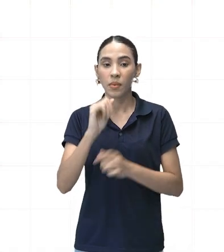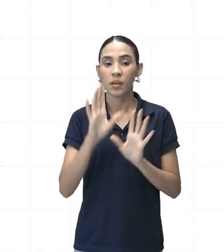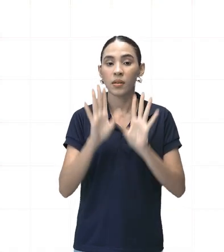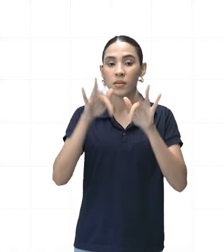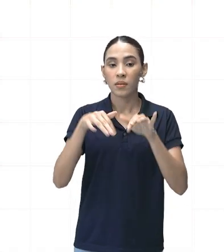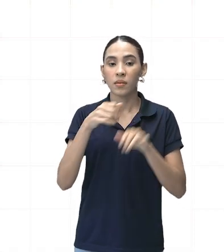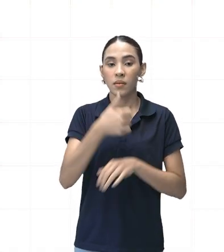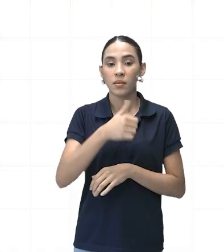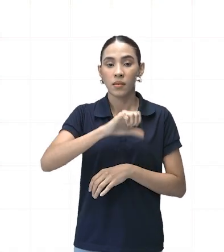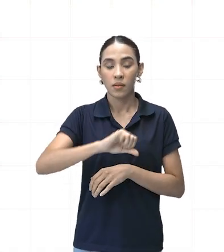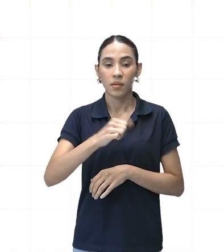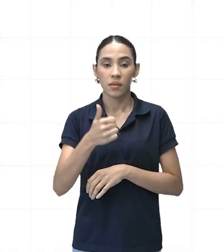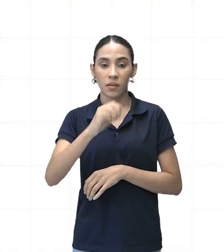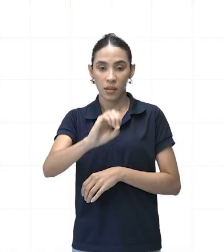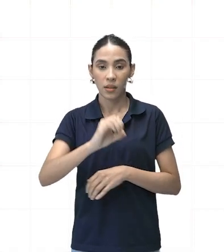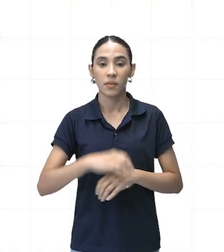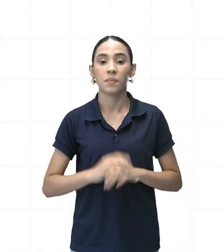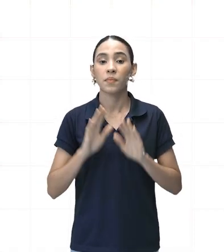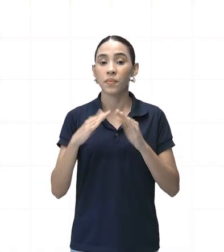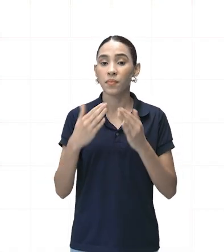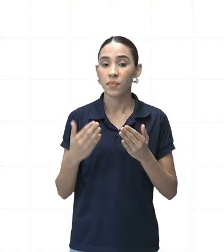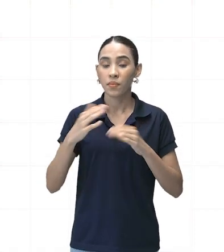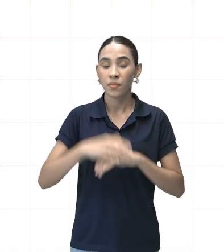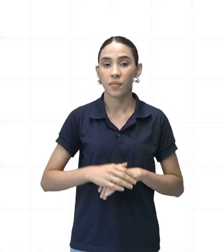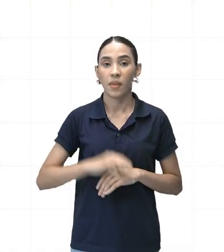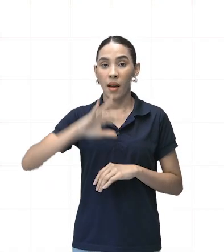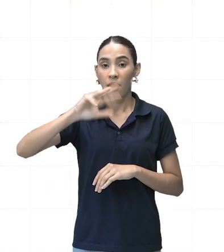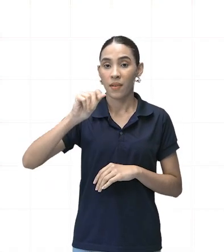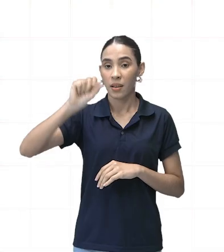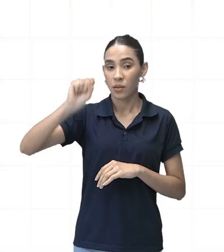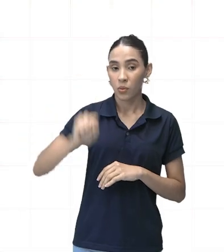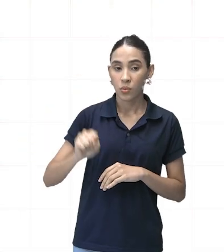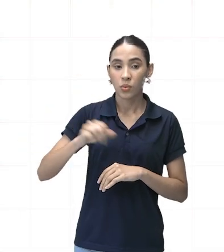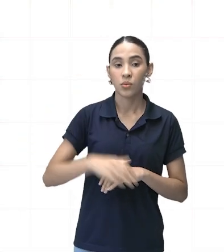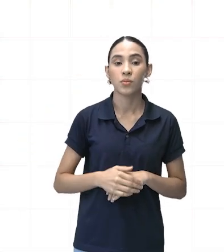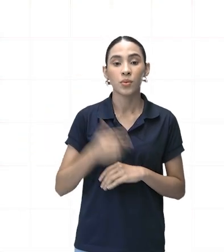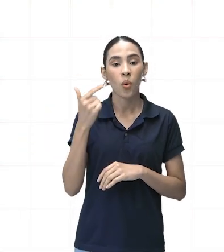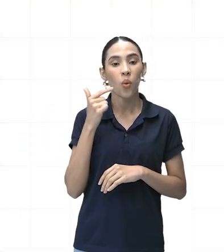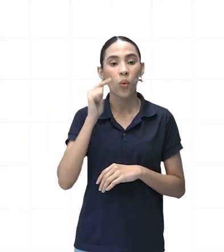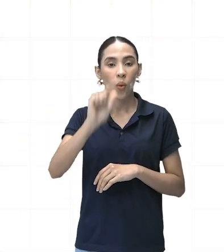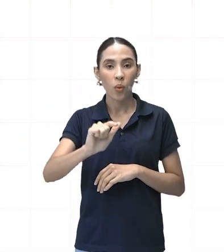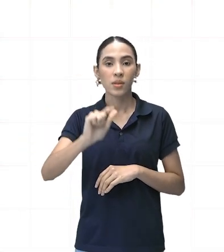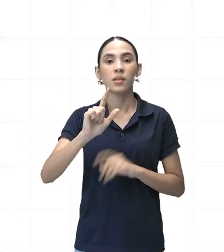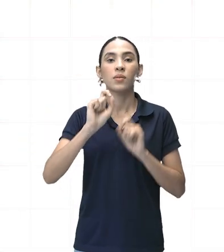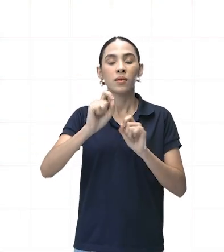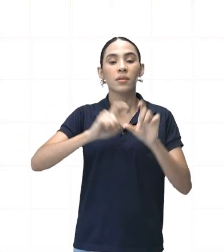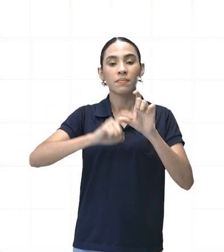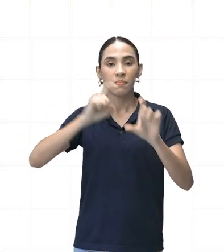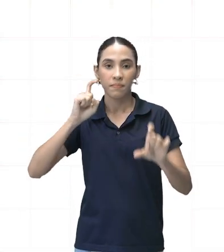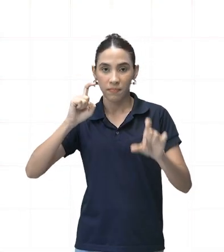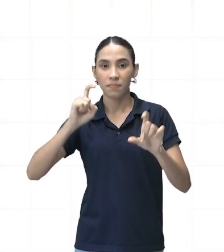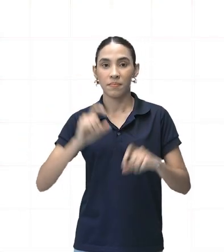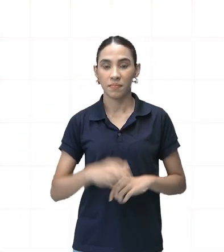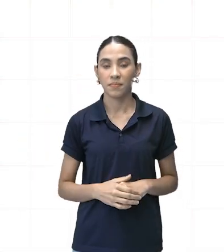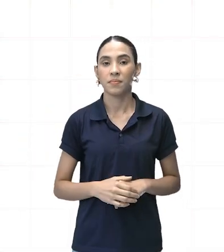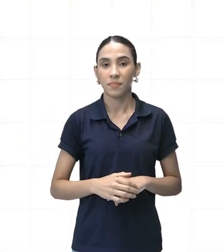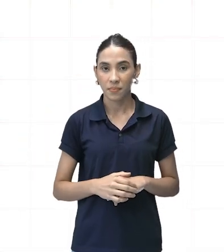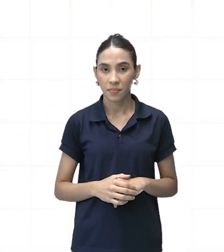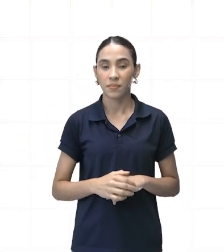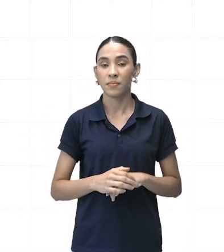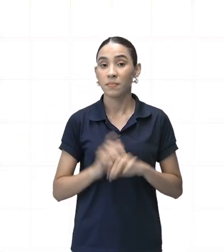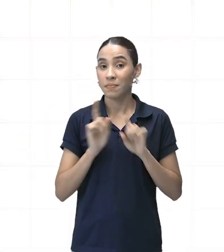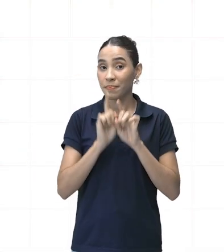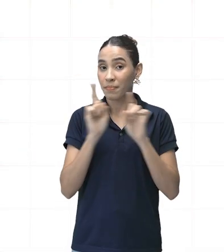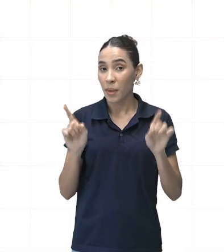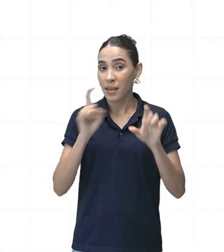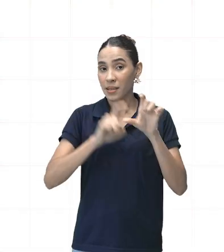em 1910, quando a África do Sul conquistou sua independência.